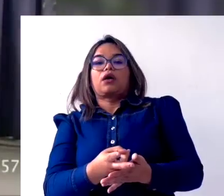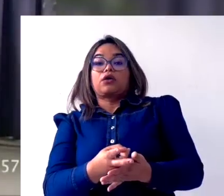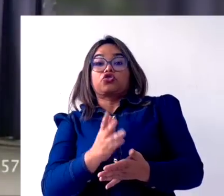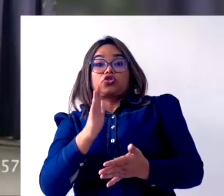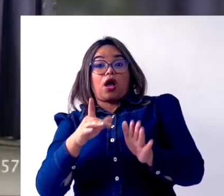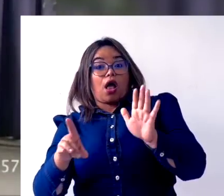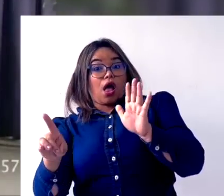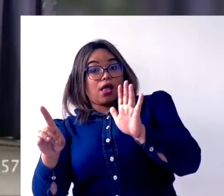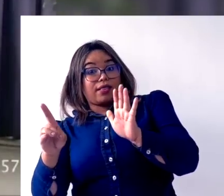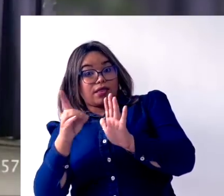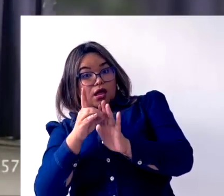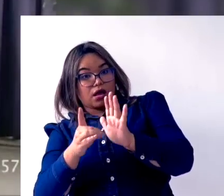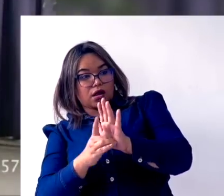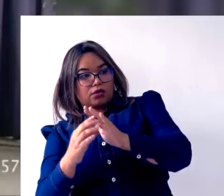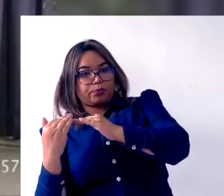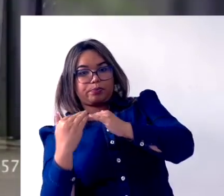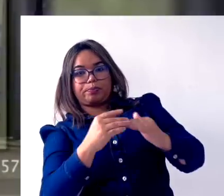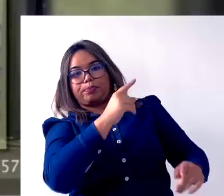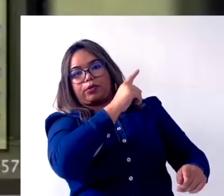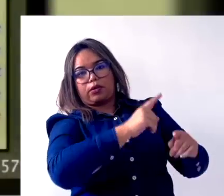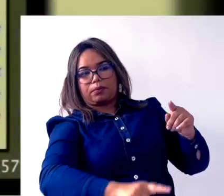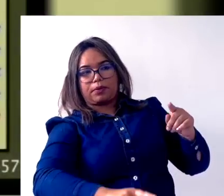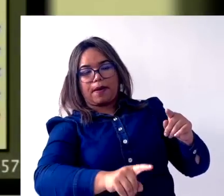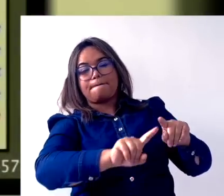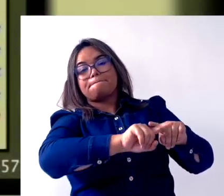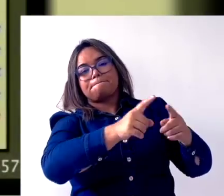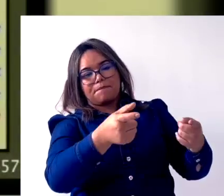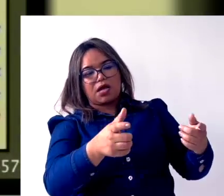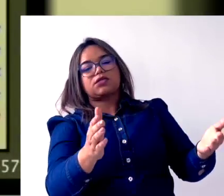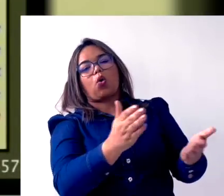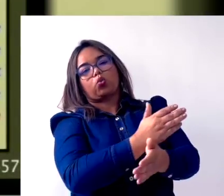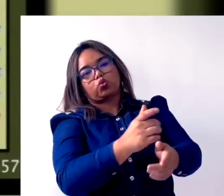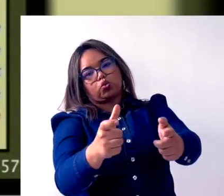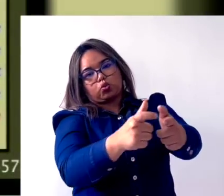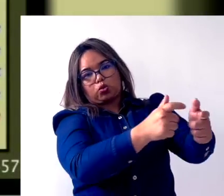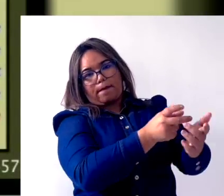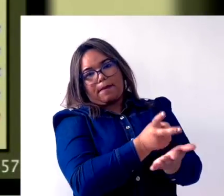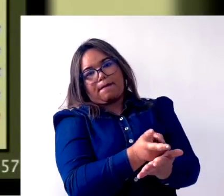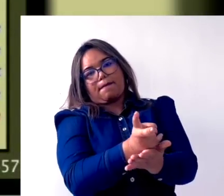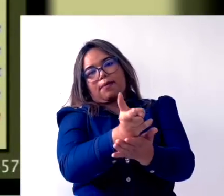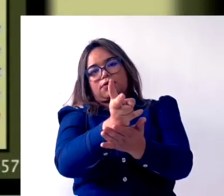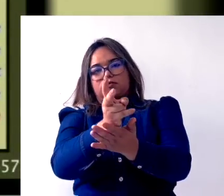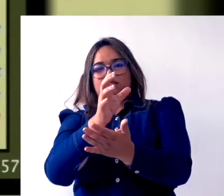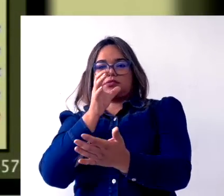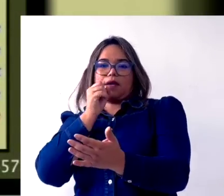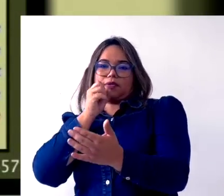primeiros cristãos ignoraram os decretos papais, que o sábado continua a ser guardado, não